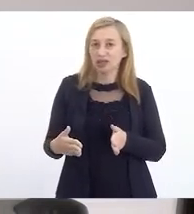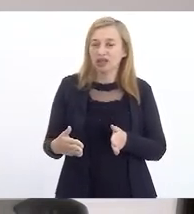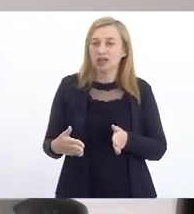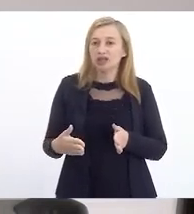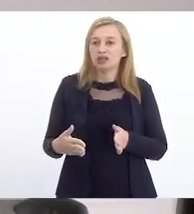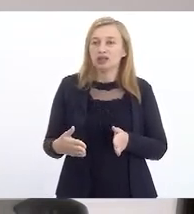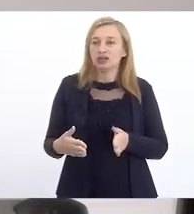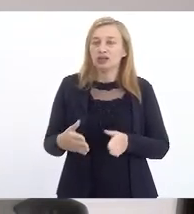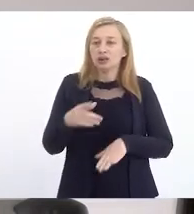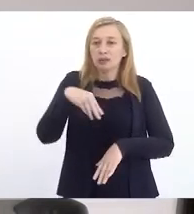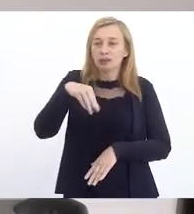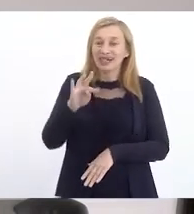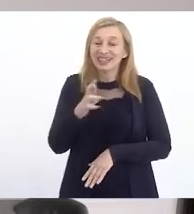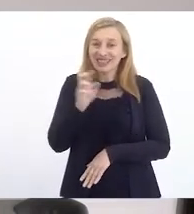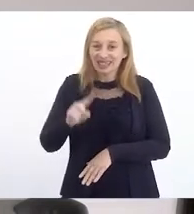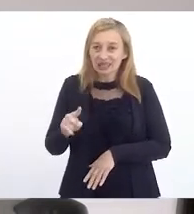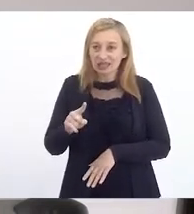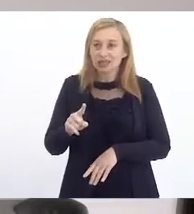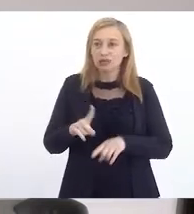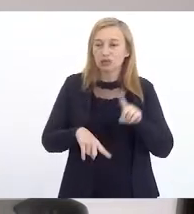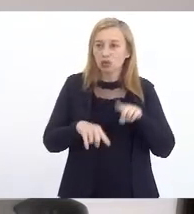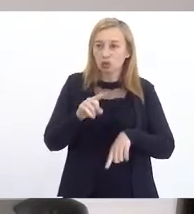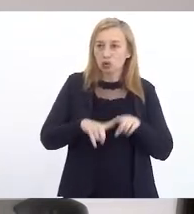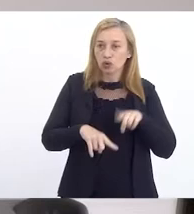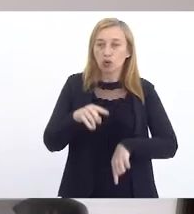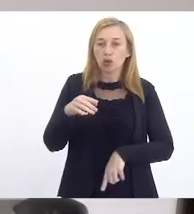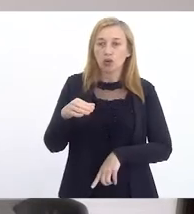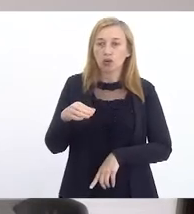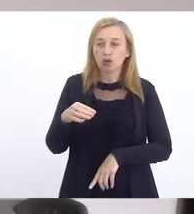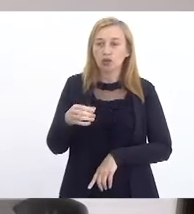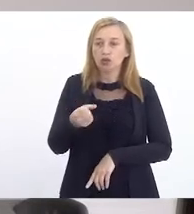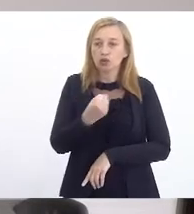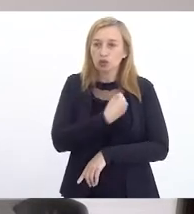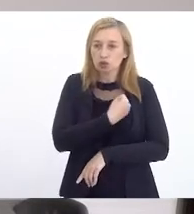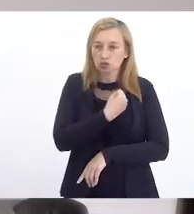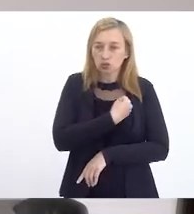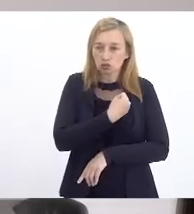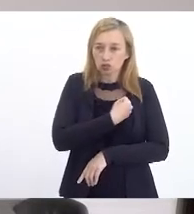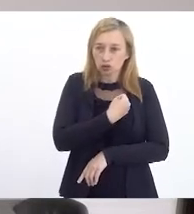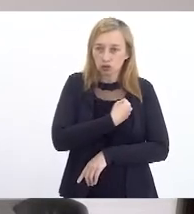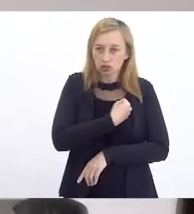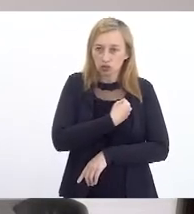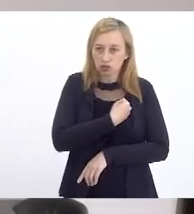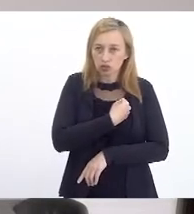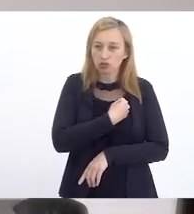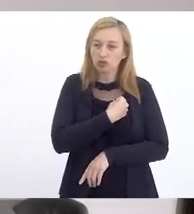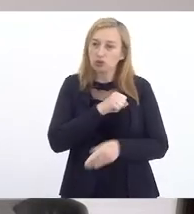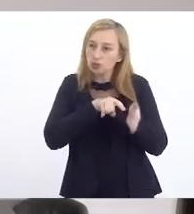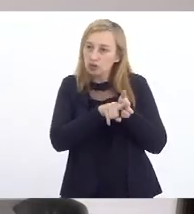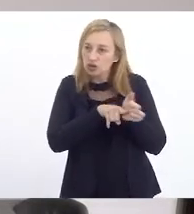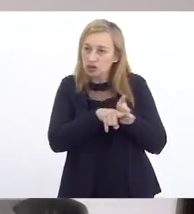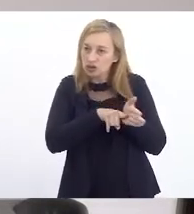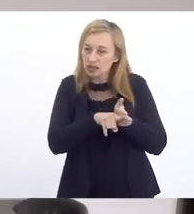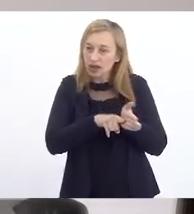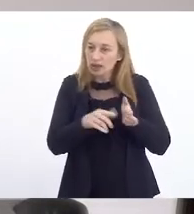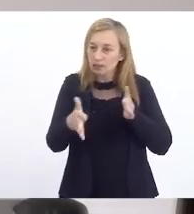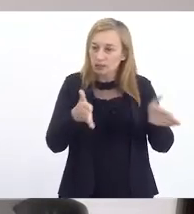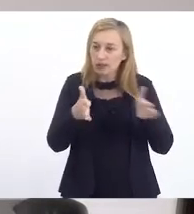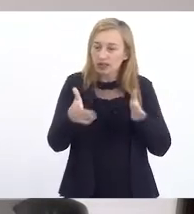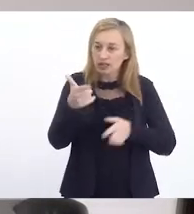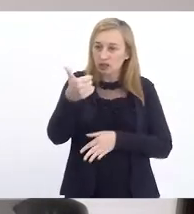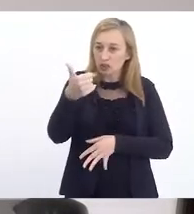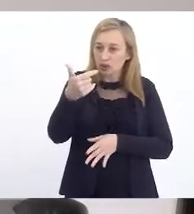a matriz insumo-produto e o seu banco de dados, inclusive qualificar, treinar as pessoas nesse prazo de